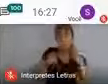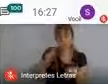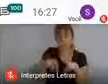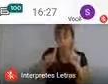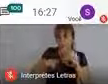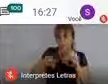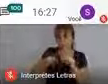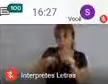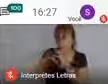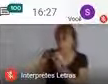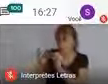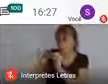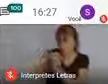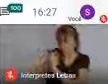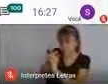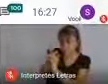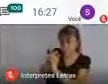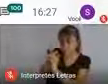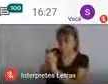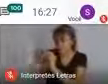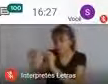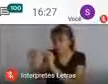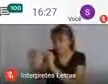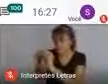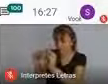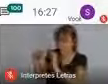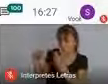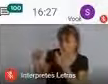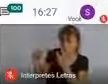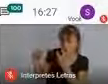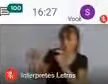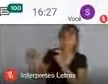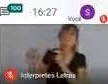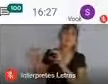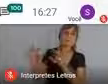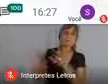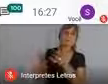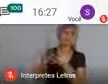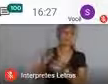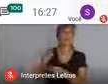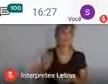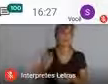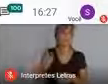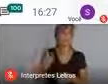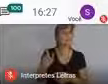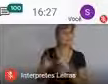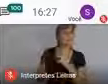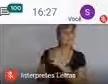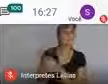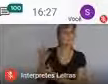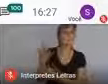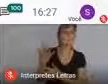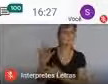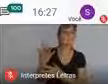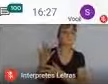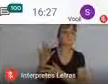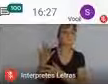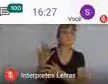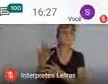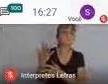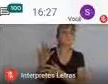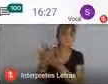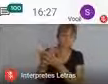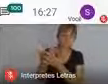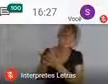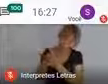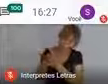dialetos na Europa. Os dialetos falados no território europeu, eles surgiram, essa tradição de estudos é bem